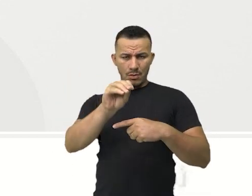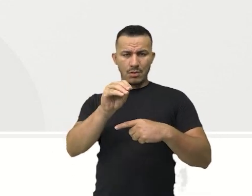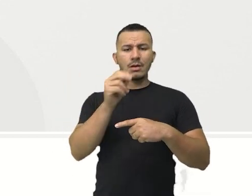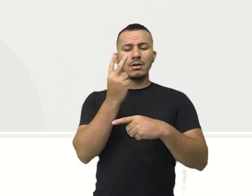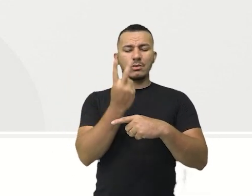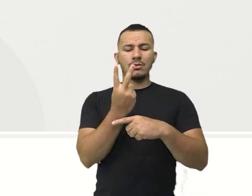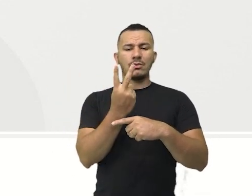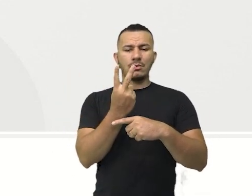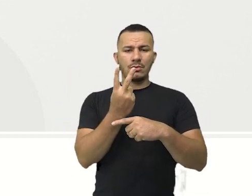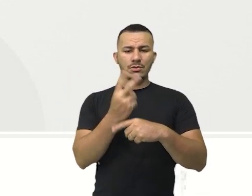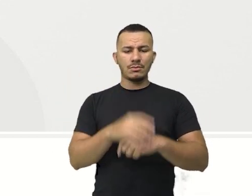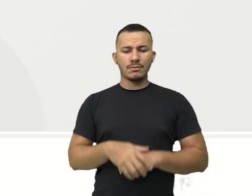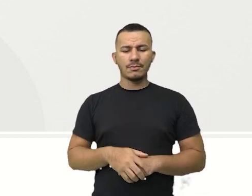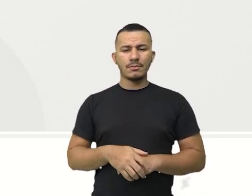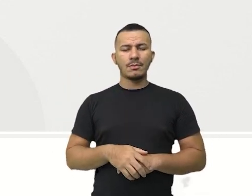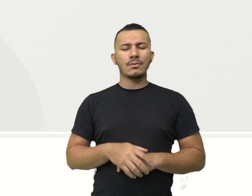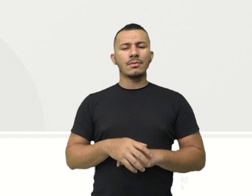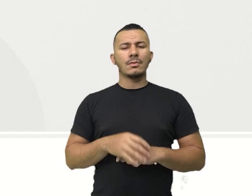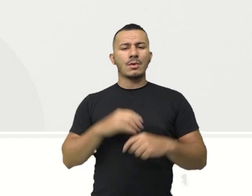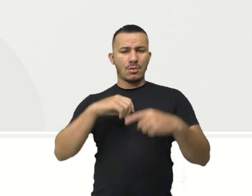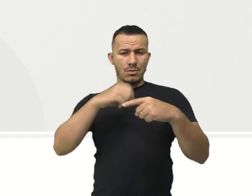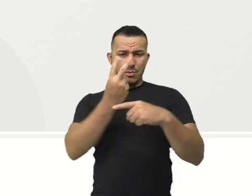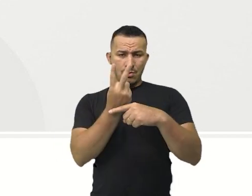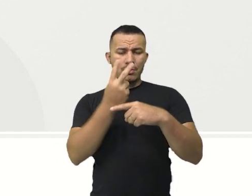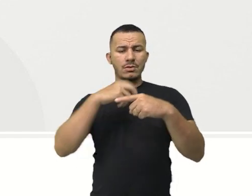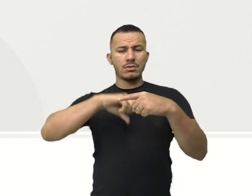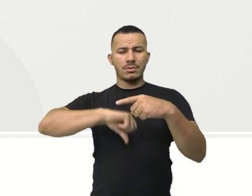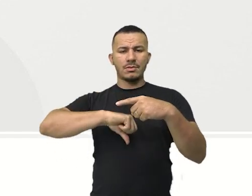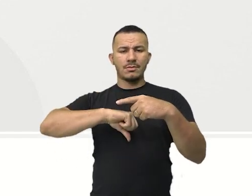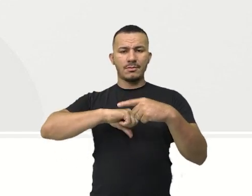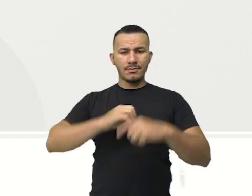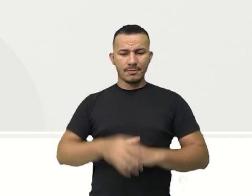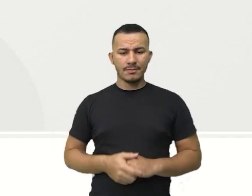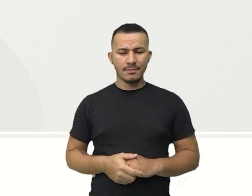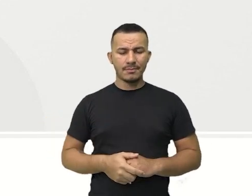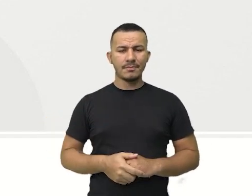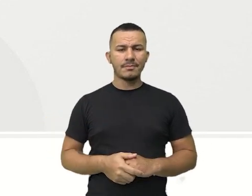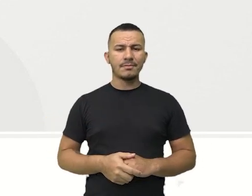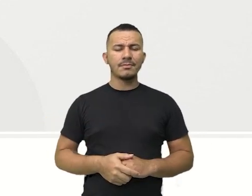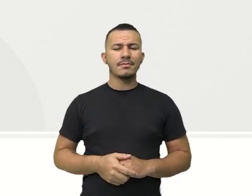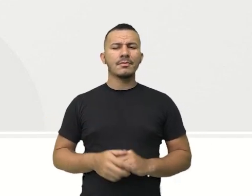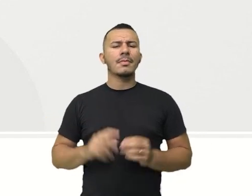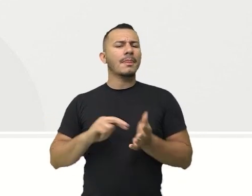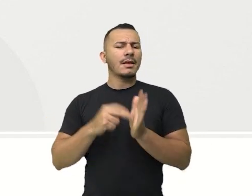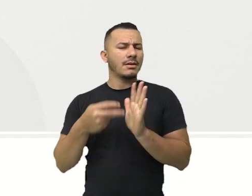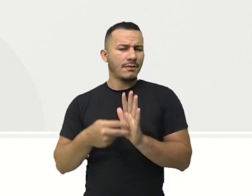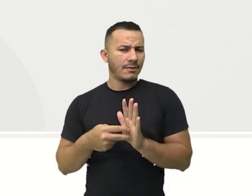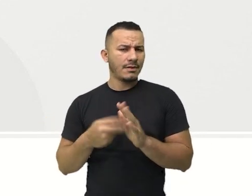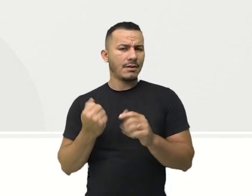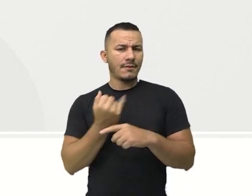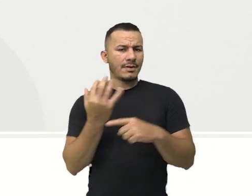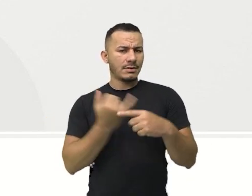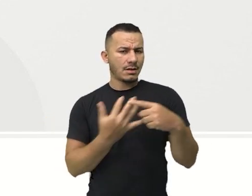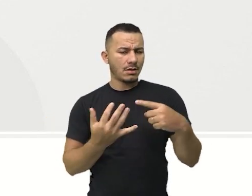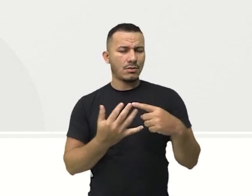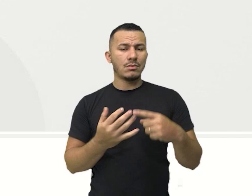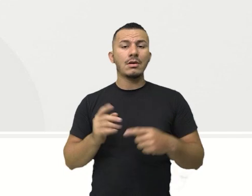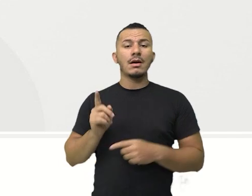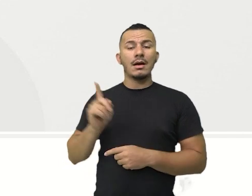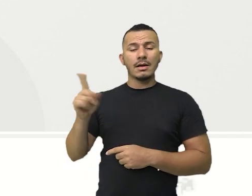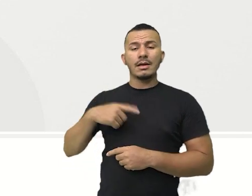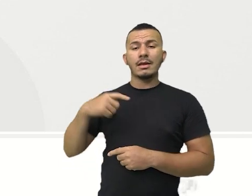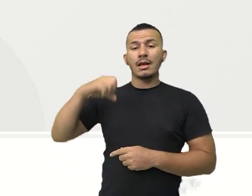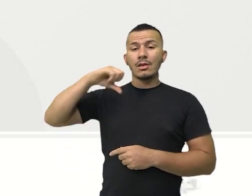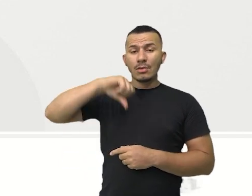aqui, 9, 2 sobre 9. Qual é o significado dessa fração? Quer dizer que